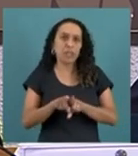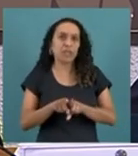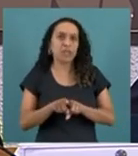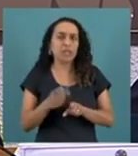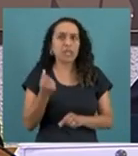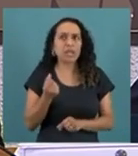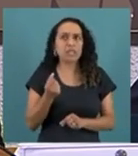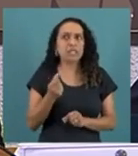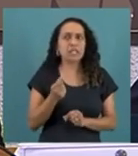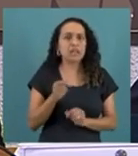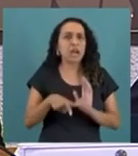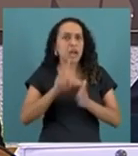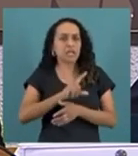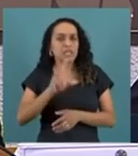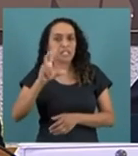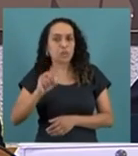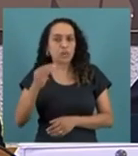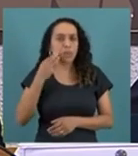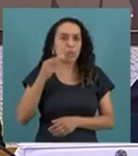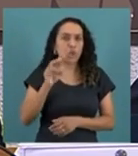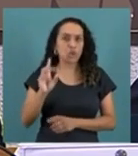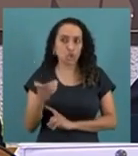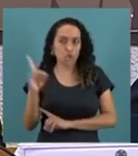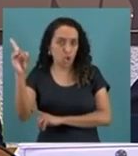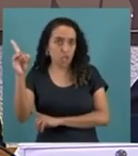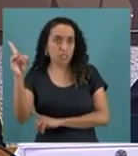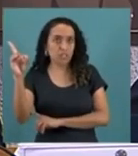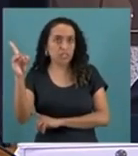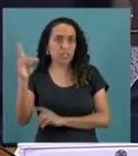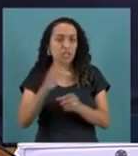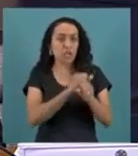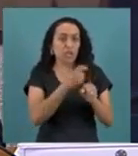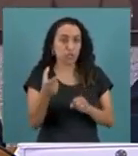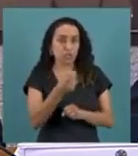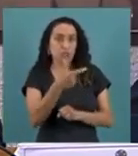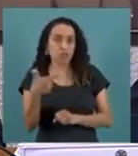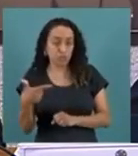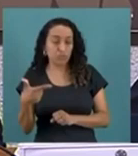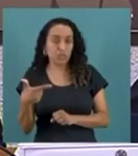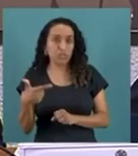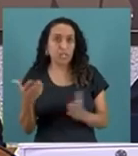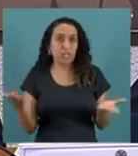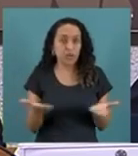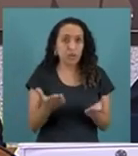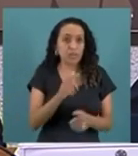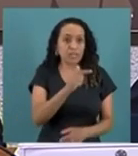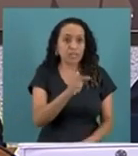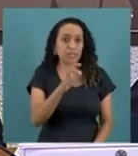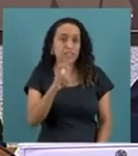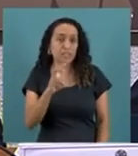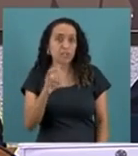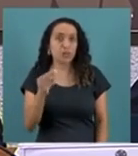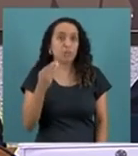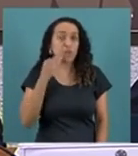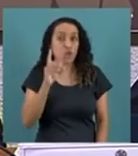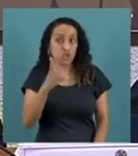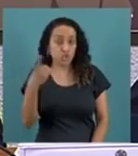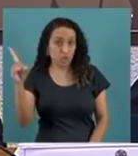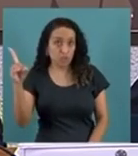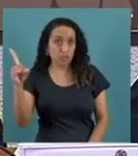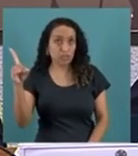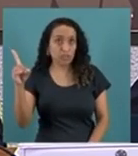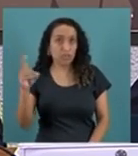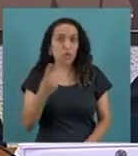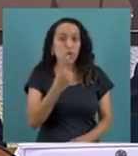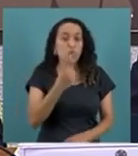de 50 milhões de dólares em 2022 e estamos com 75 milhões de dólares. Um ano e